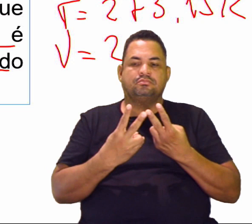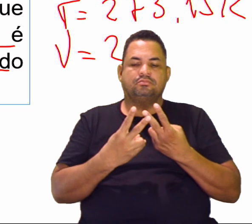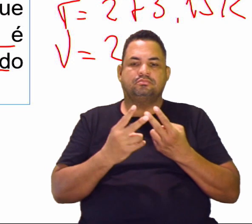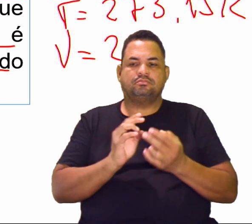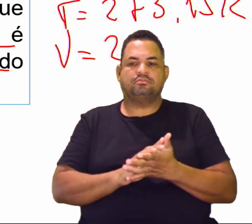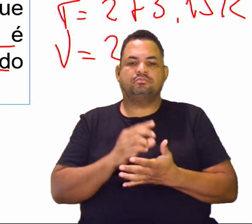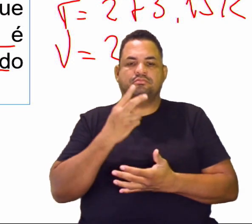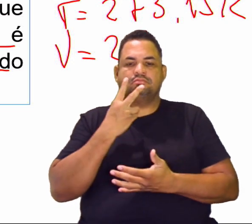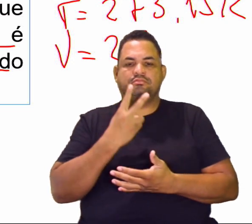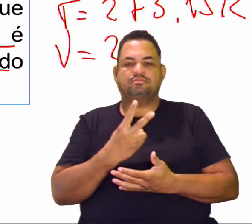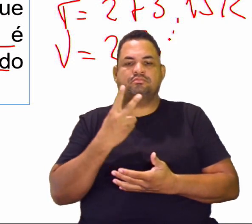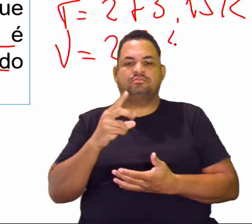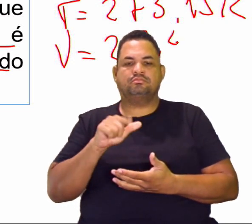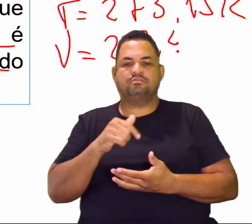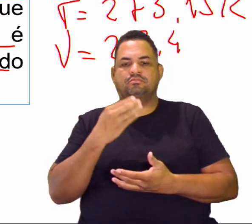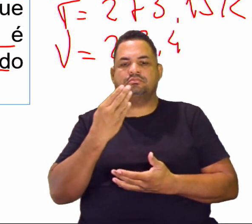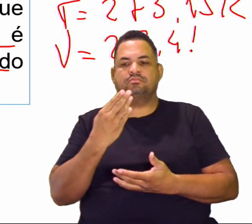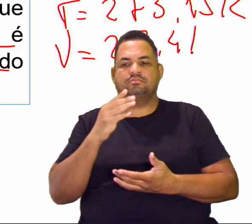de